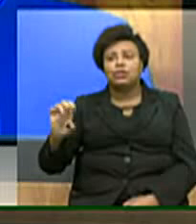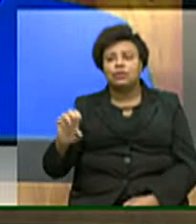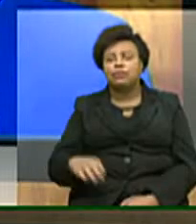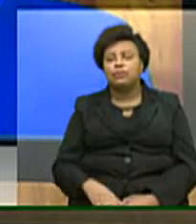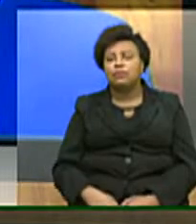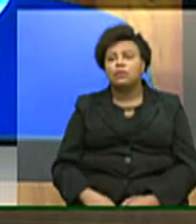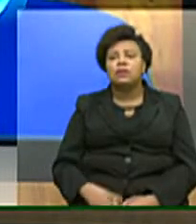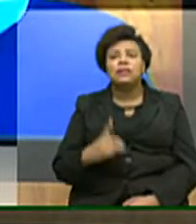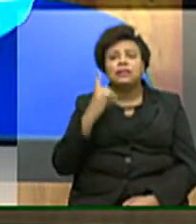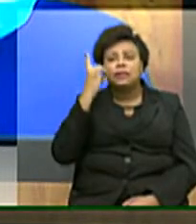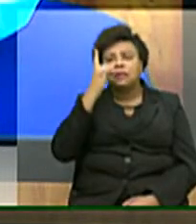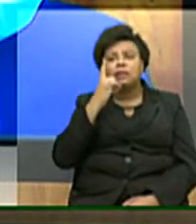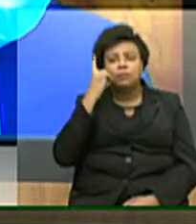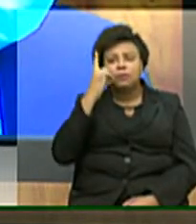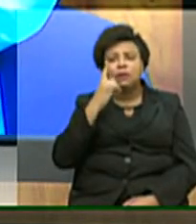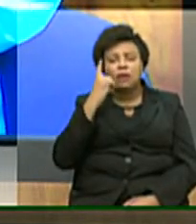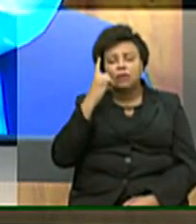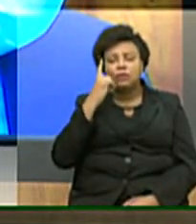Deputado